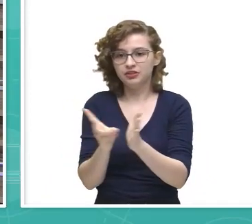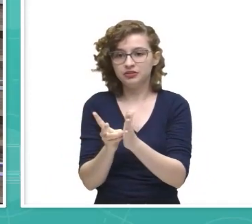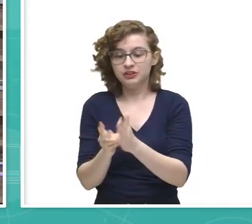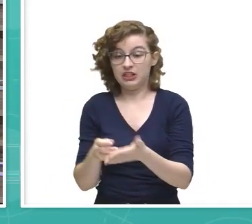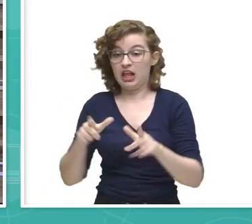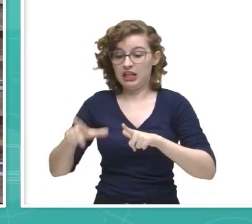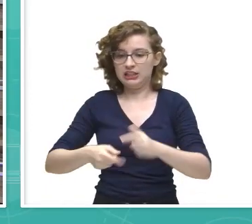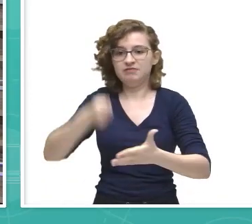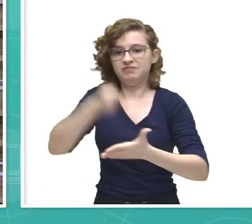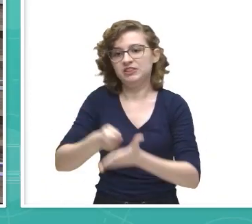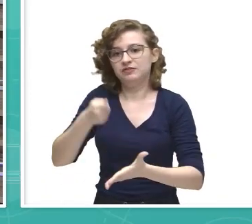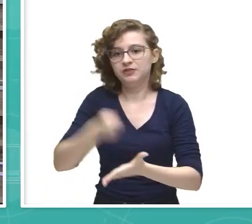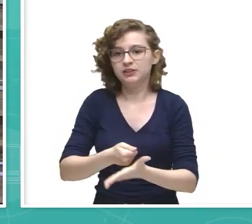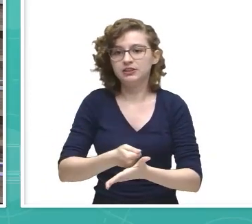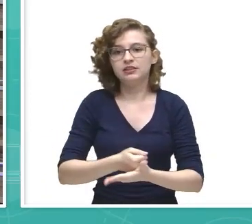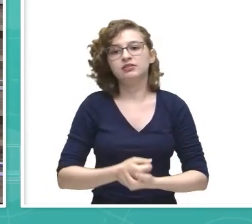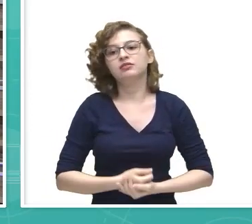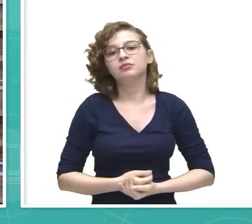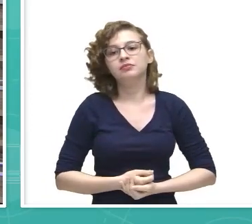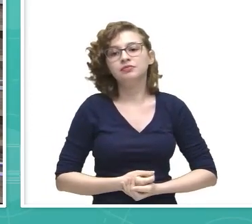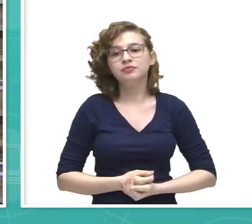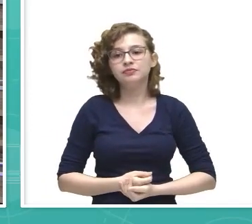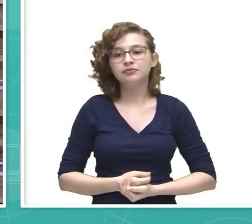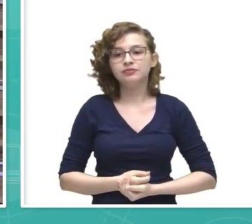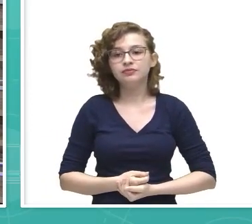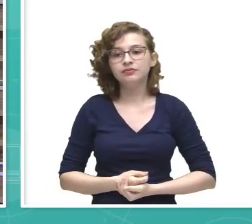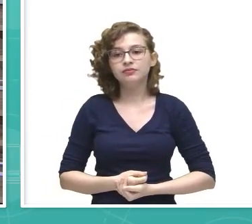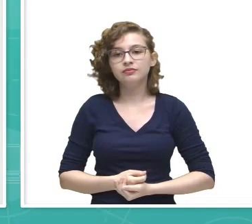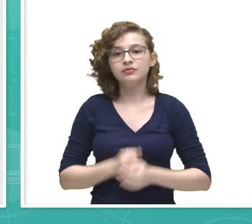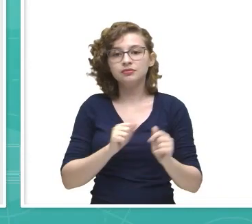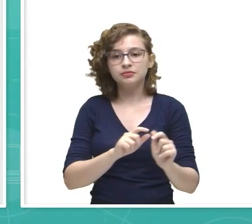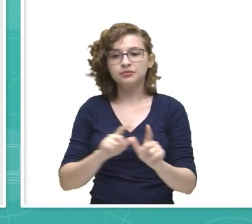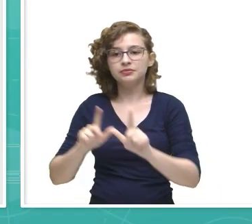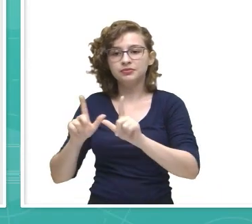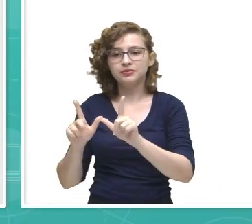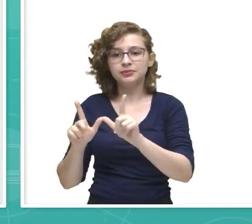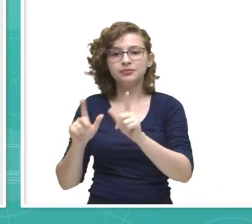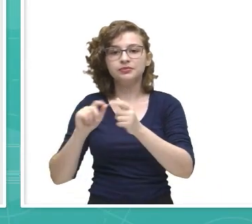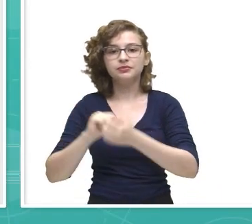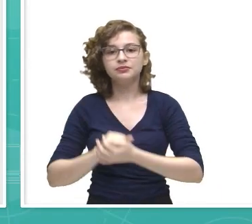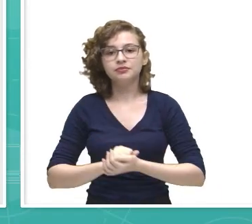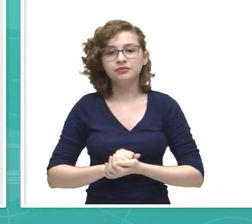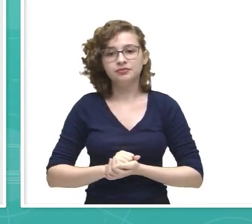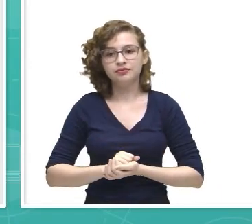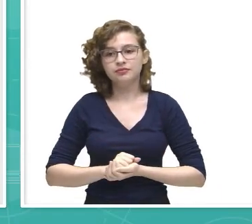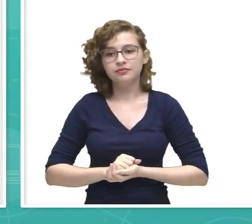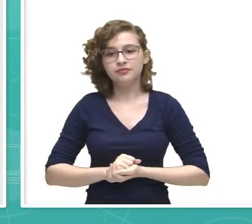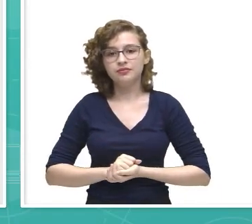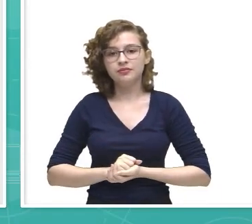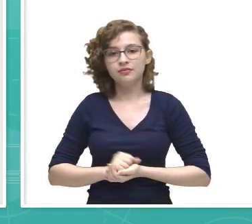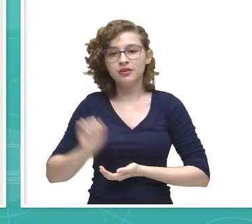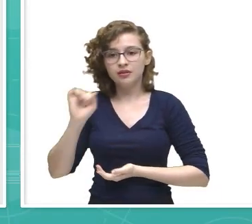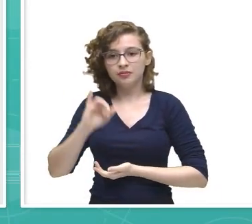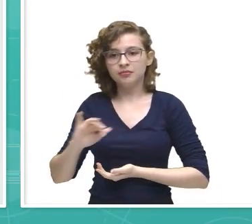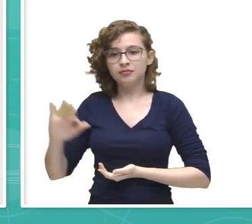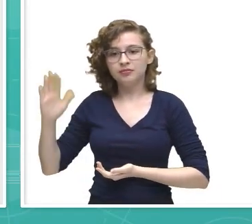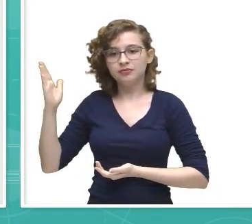forçados. Ok, gente? Vamos lá na nossa cartela para conhecer um pouquinho mais. Vamos lá. Essa aqui é uma